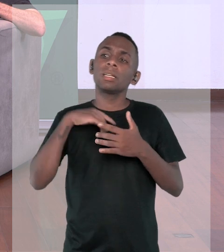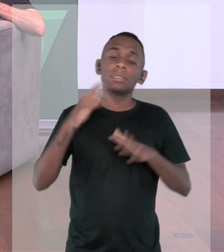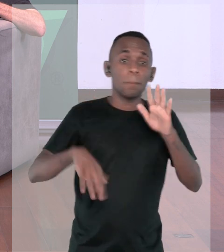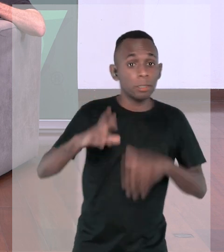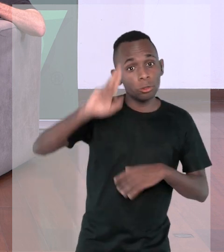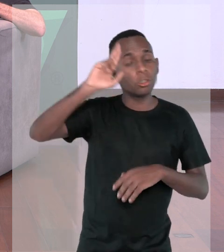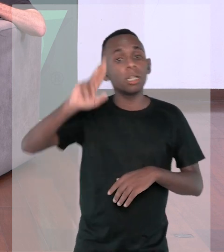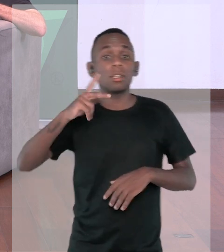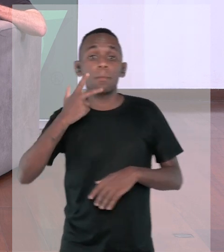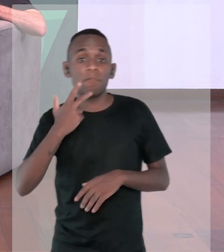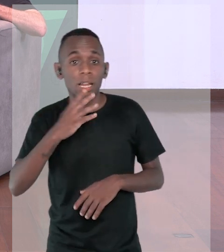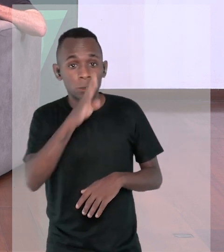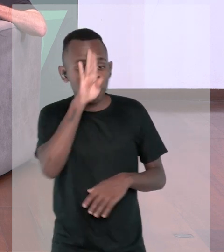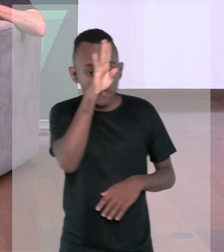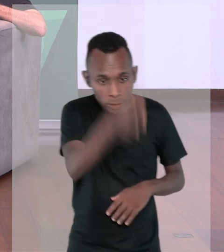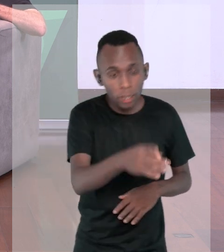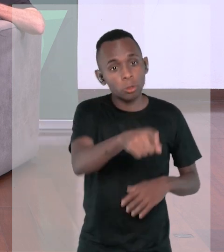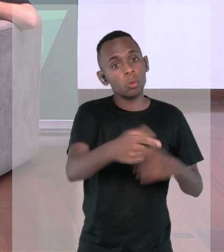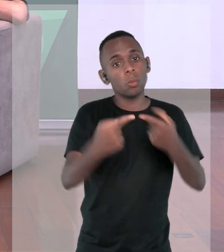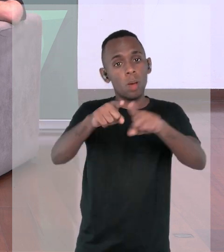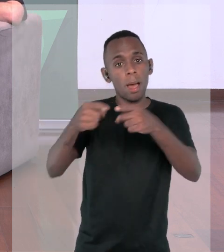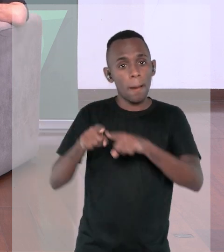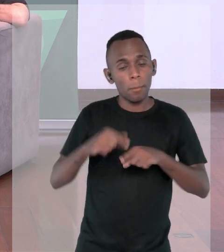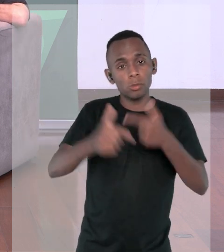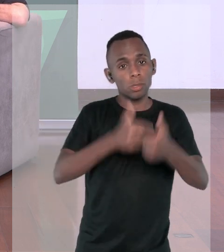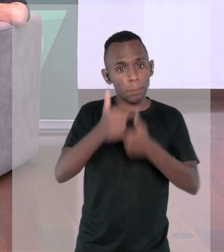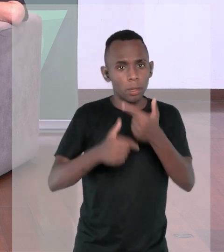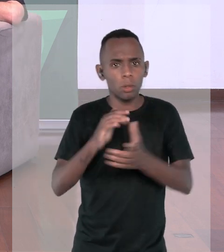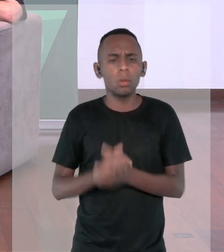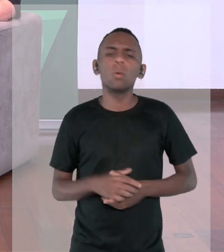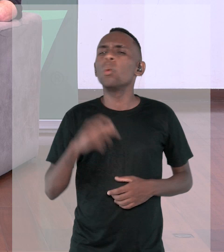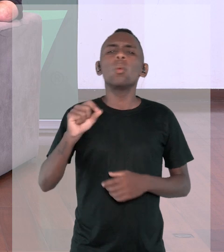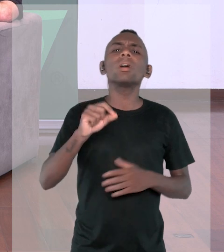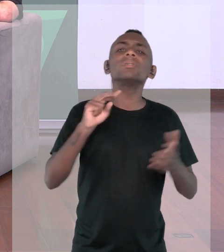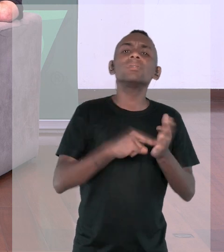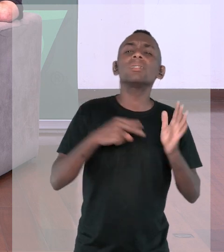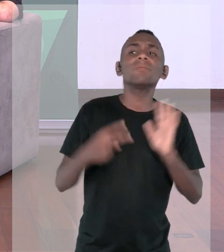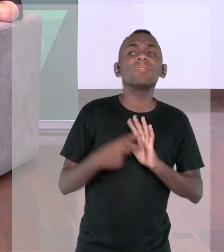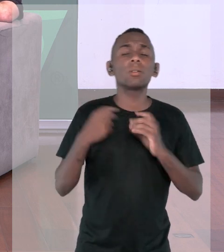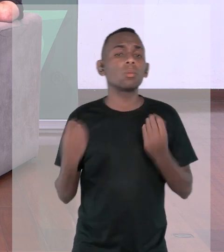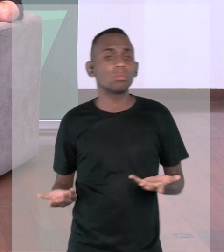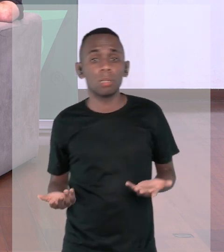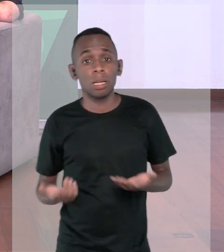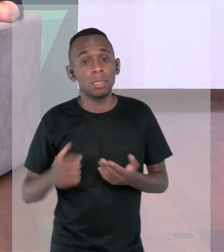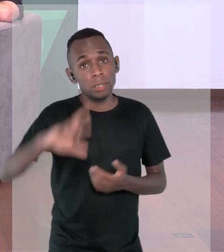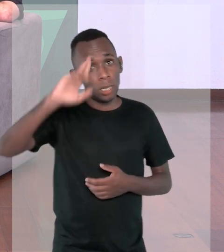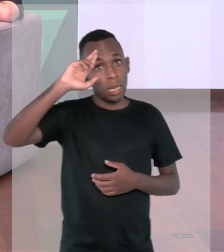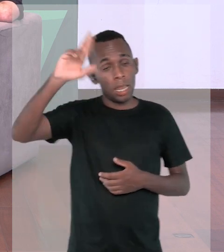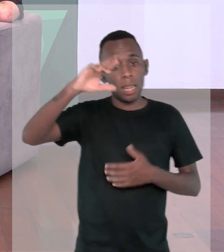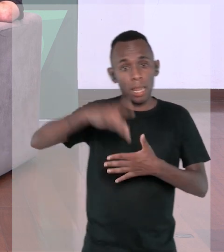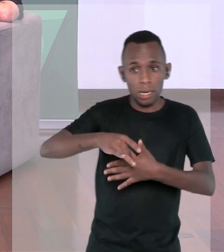umas lives para falar diretamente com os seus colaboradores. O que é isso? Significa que essas